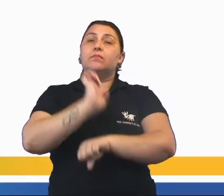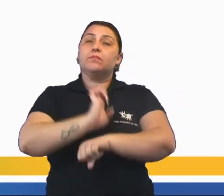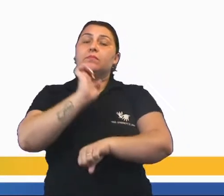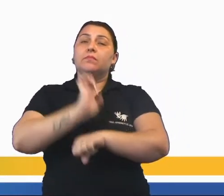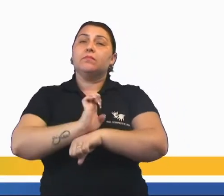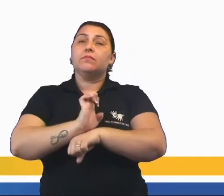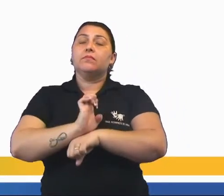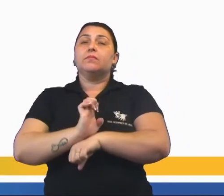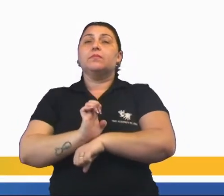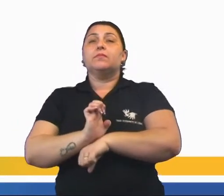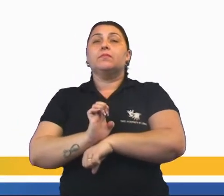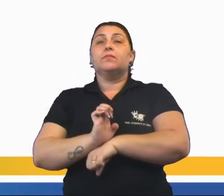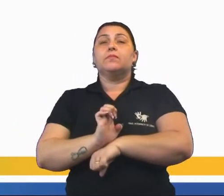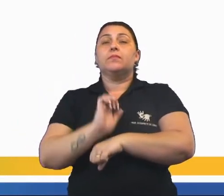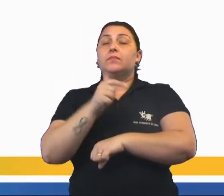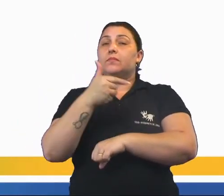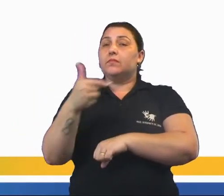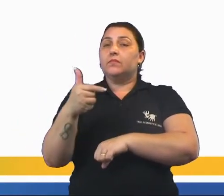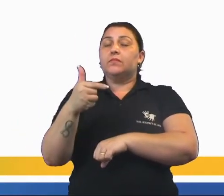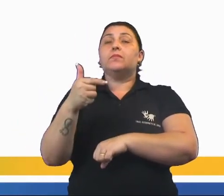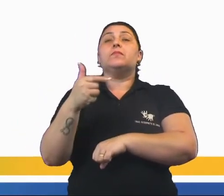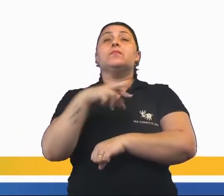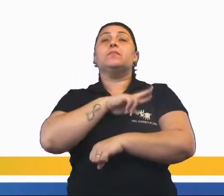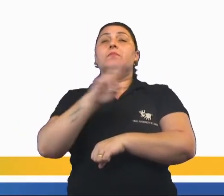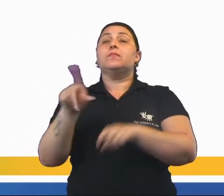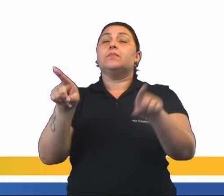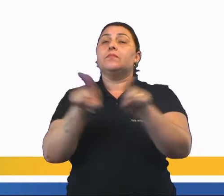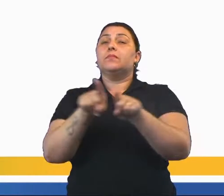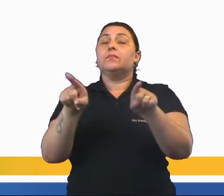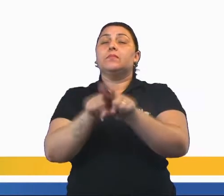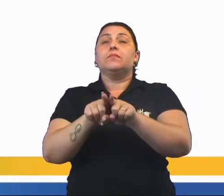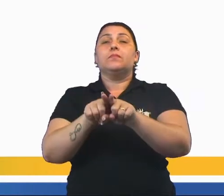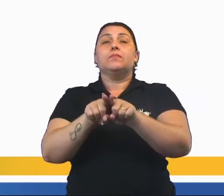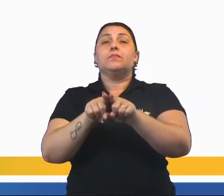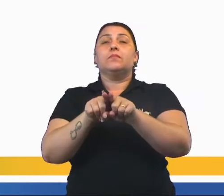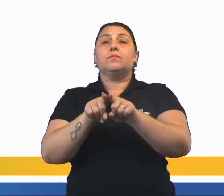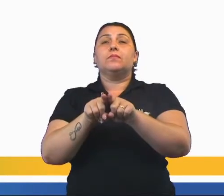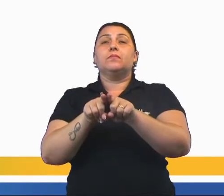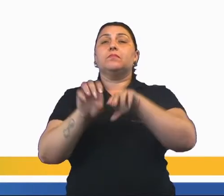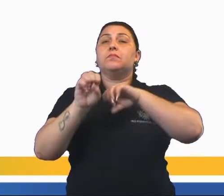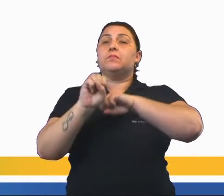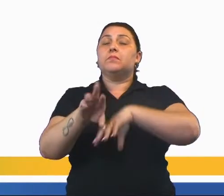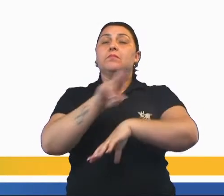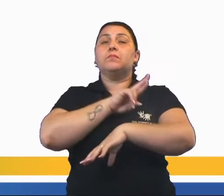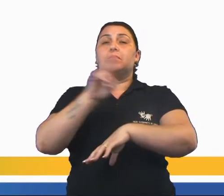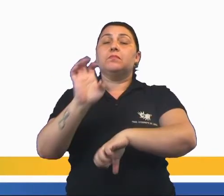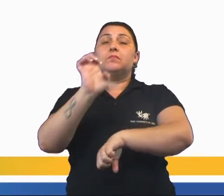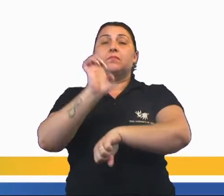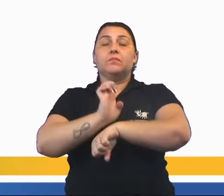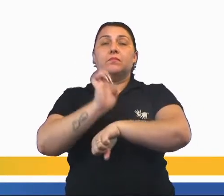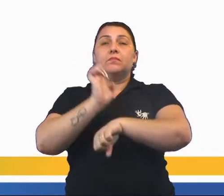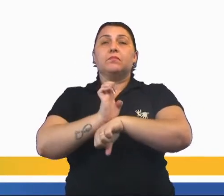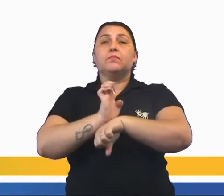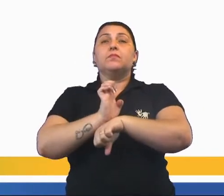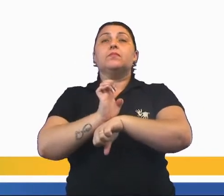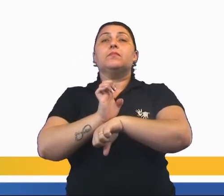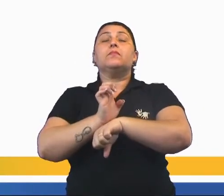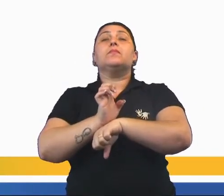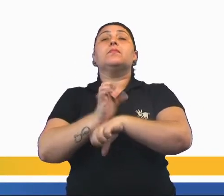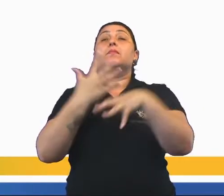não é patrocinado por uma religião e ele não patrocina nenhuma religião. O Estado